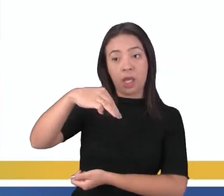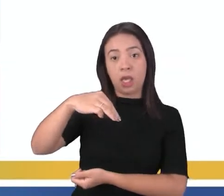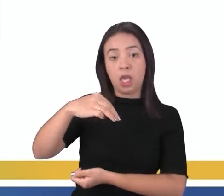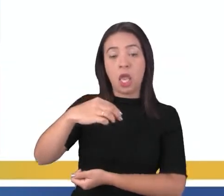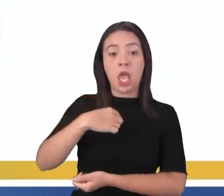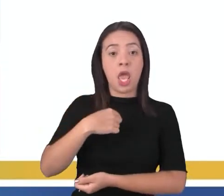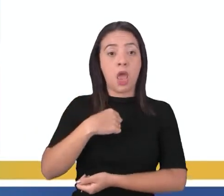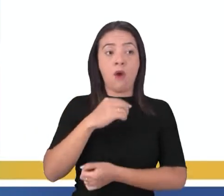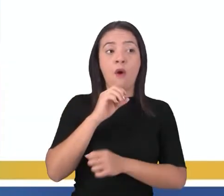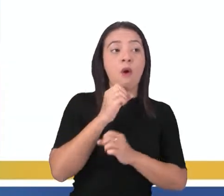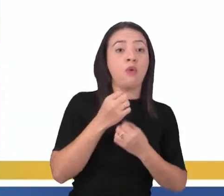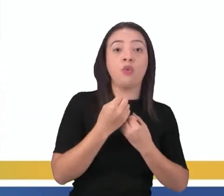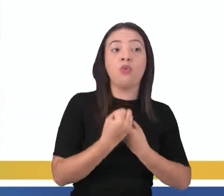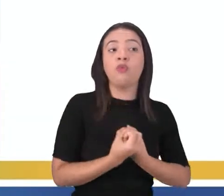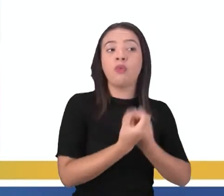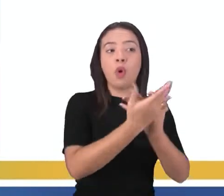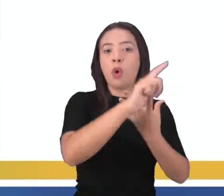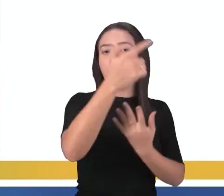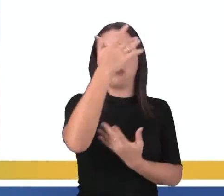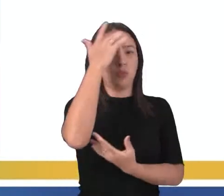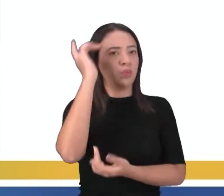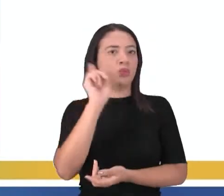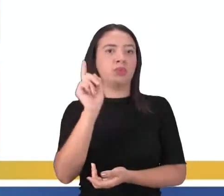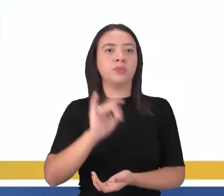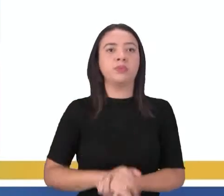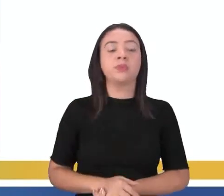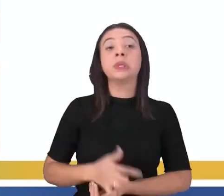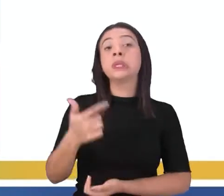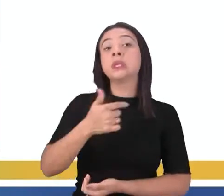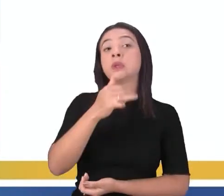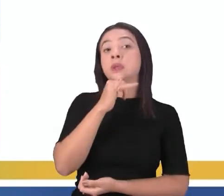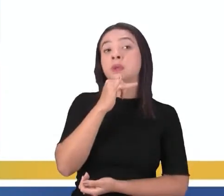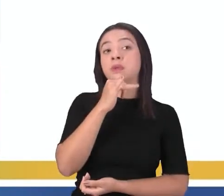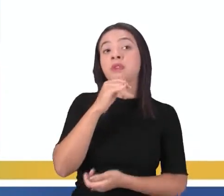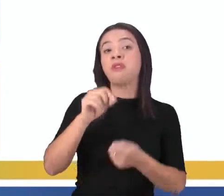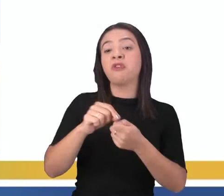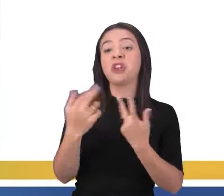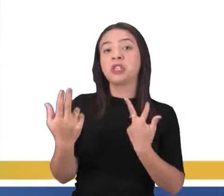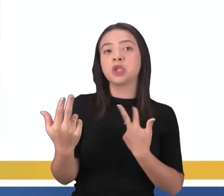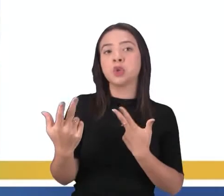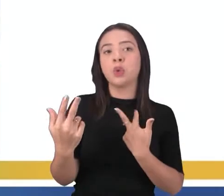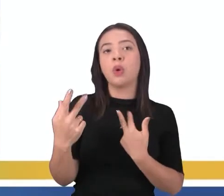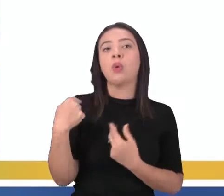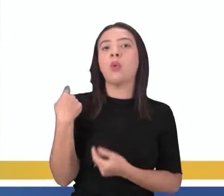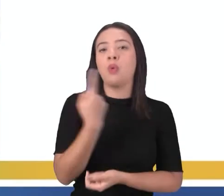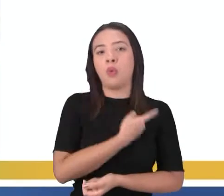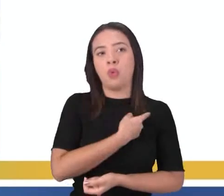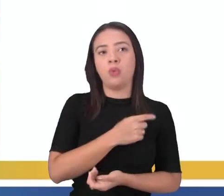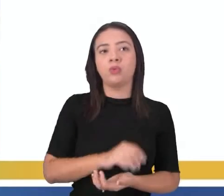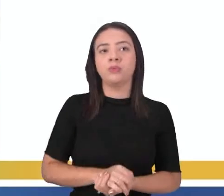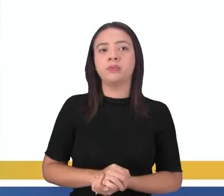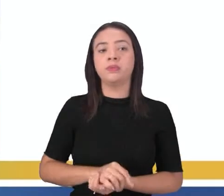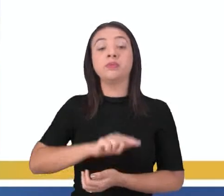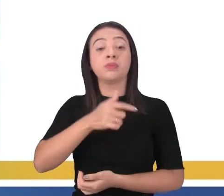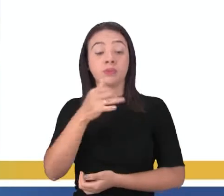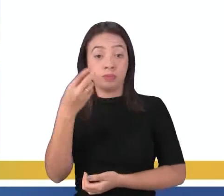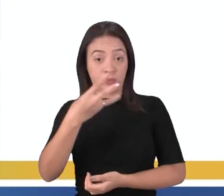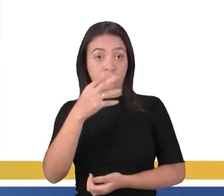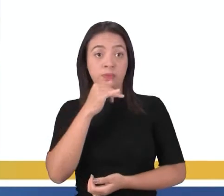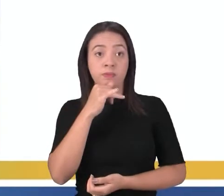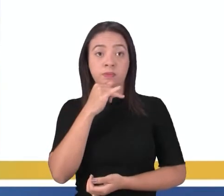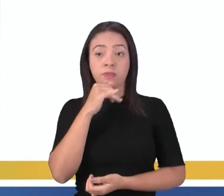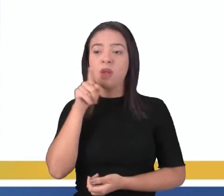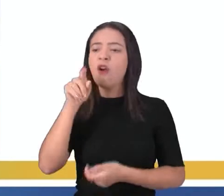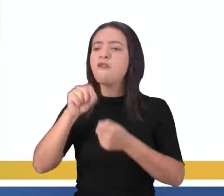Segundo exemplo. Fez conosco o que tinha feito a outra turma. E o outro exemplo é: o que fez ela? Percebam